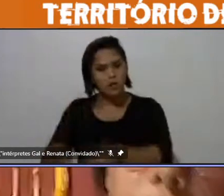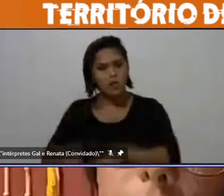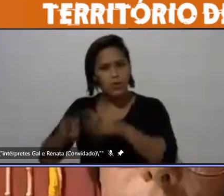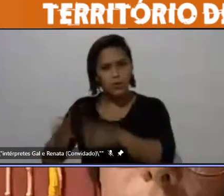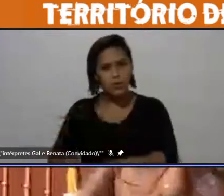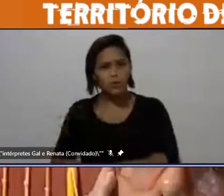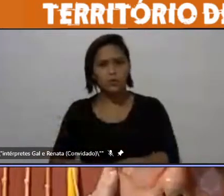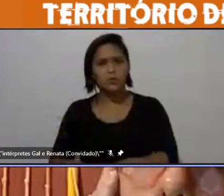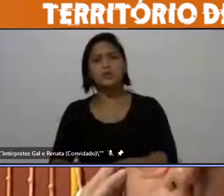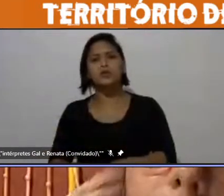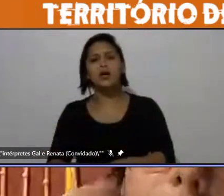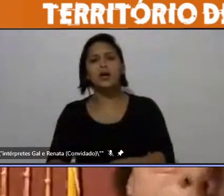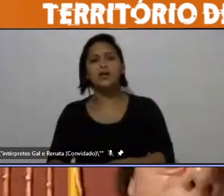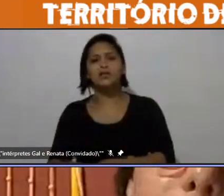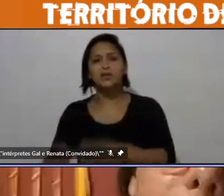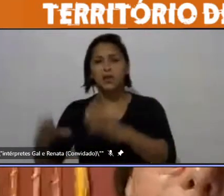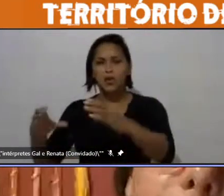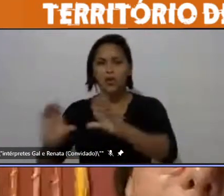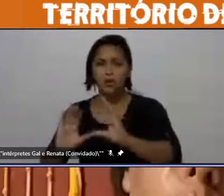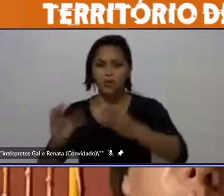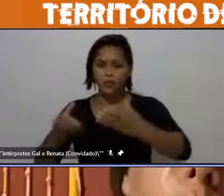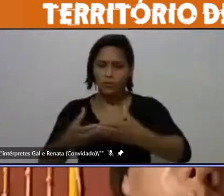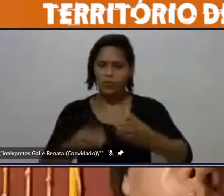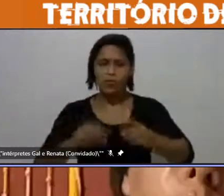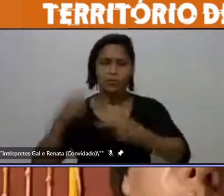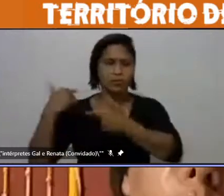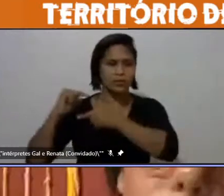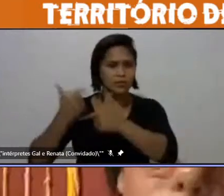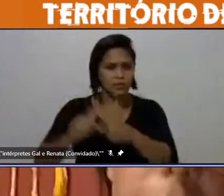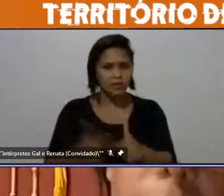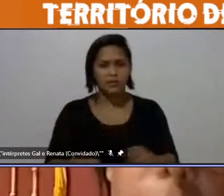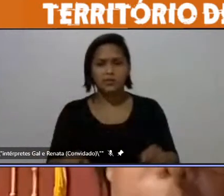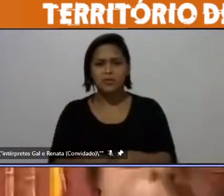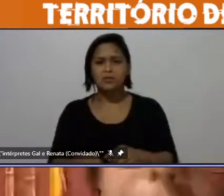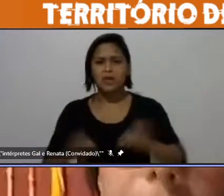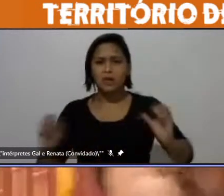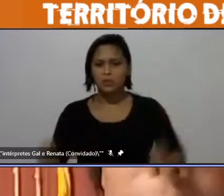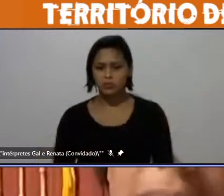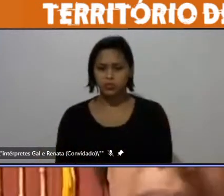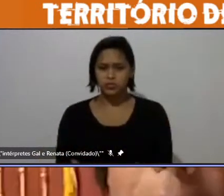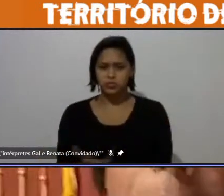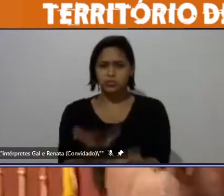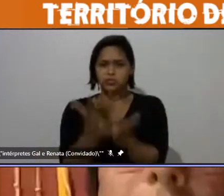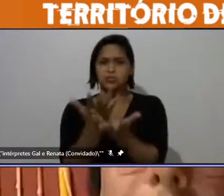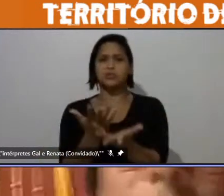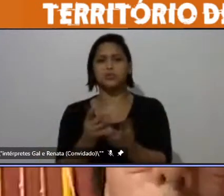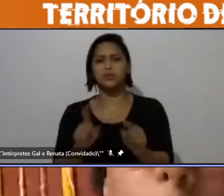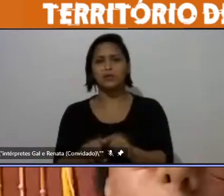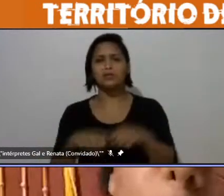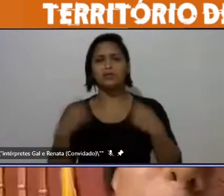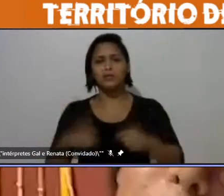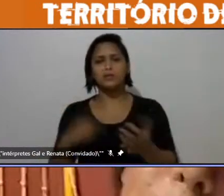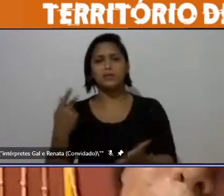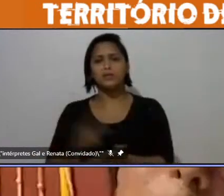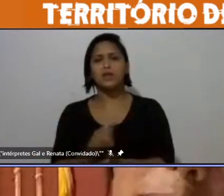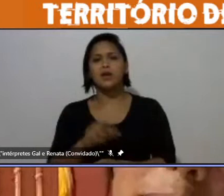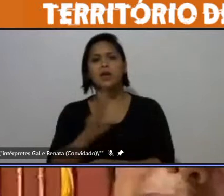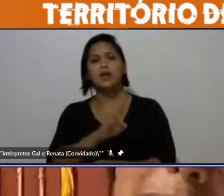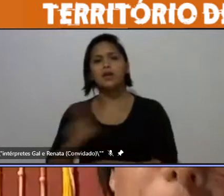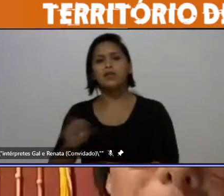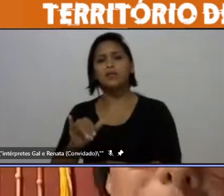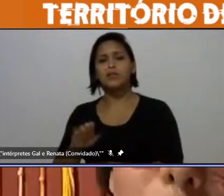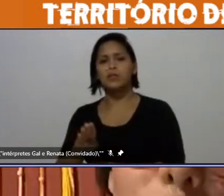rurais, de povos e comunidades tradicionais, dessa produção estatal da não existência. Então, assim, em nome do